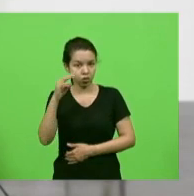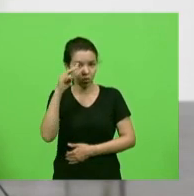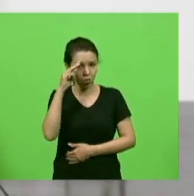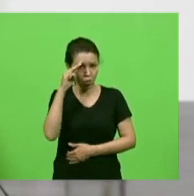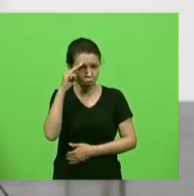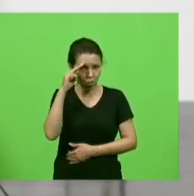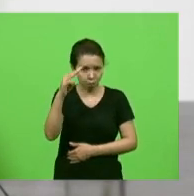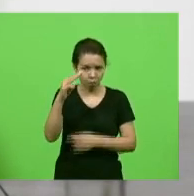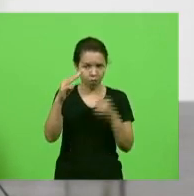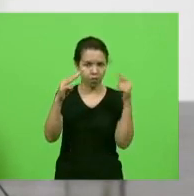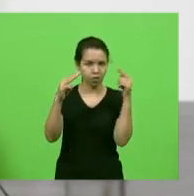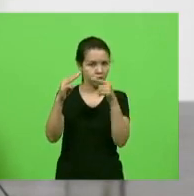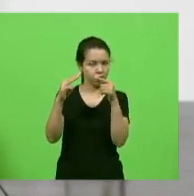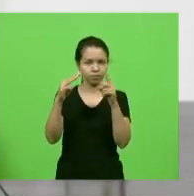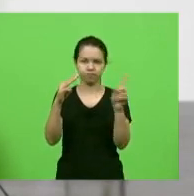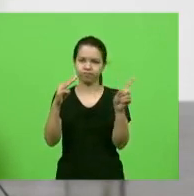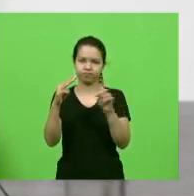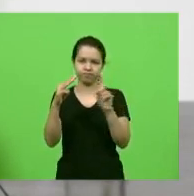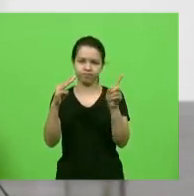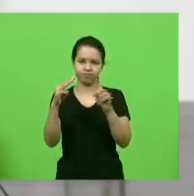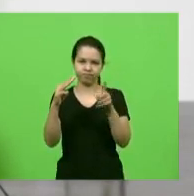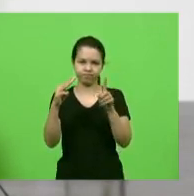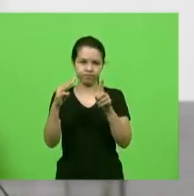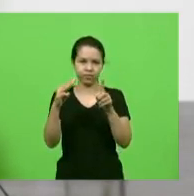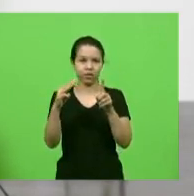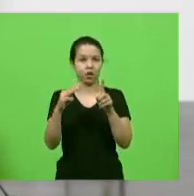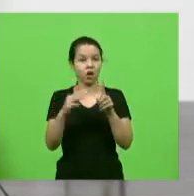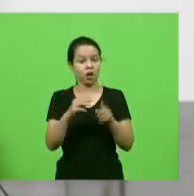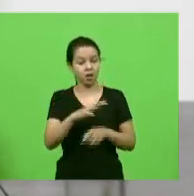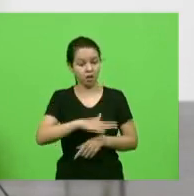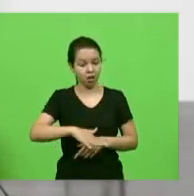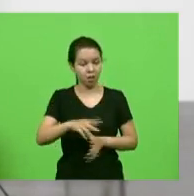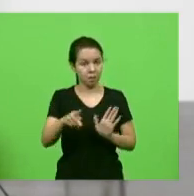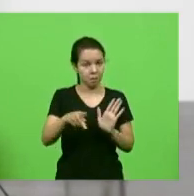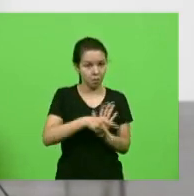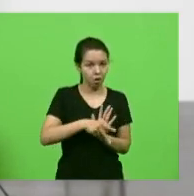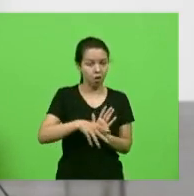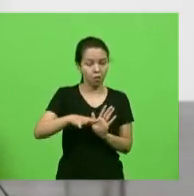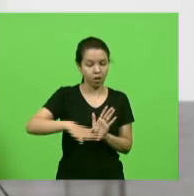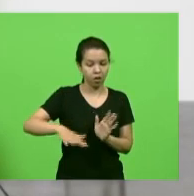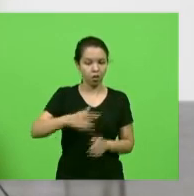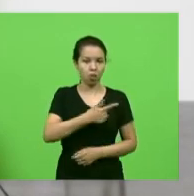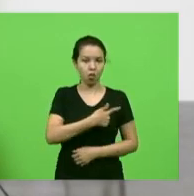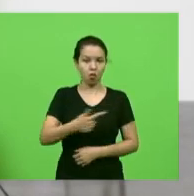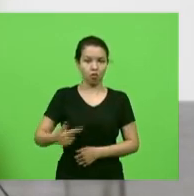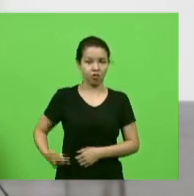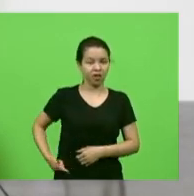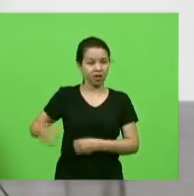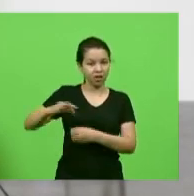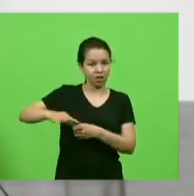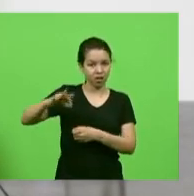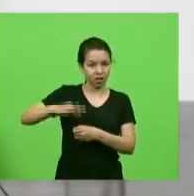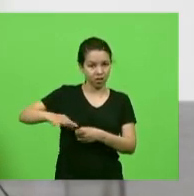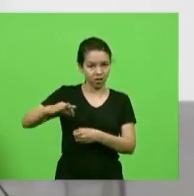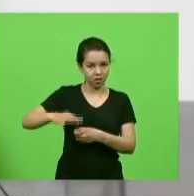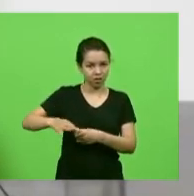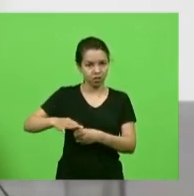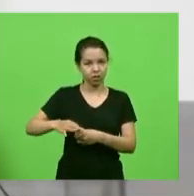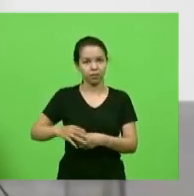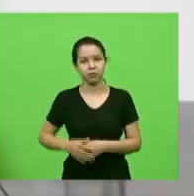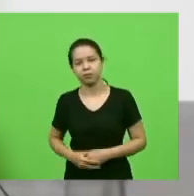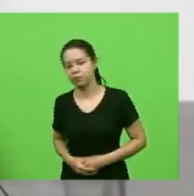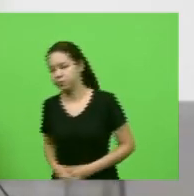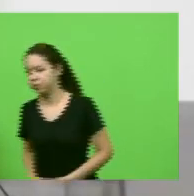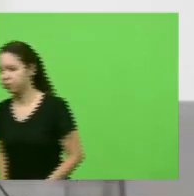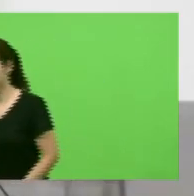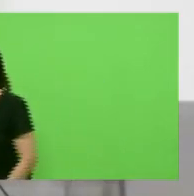do governador, liderança do governo. No entanto, aguardou-se a véspera da sessão,